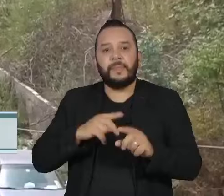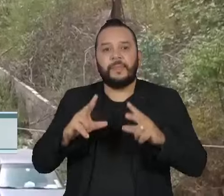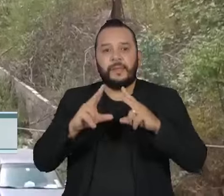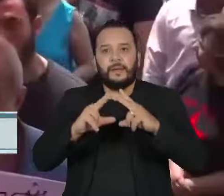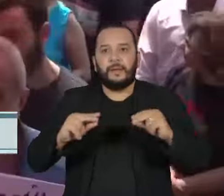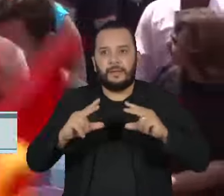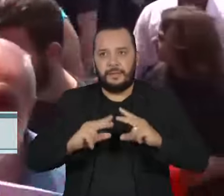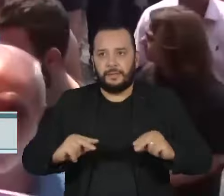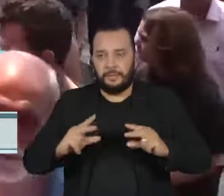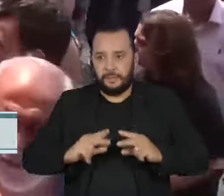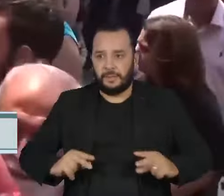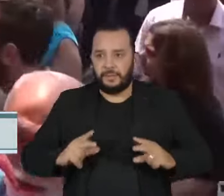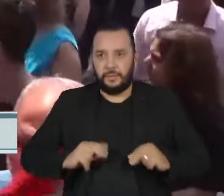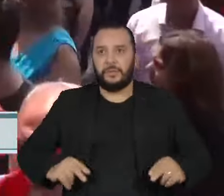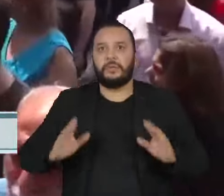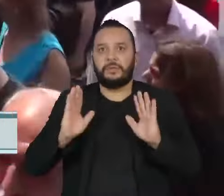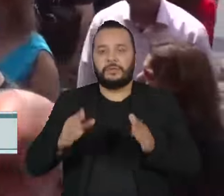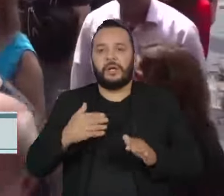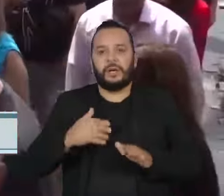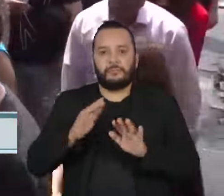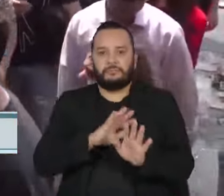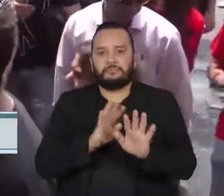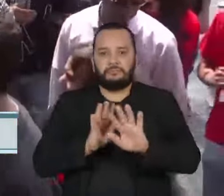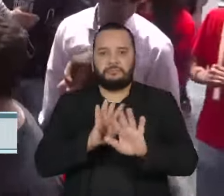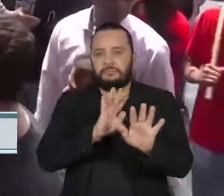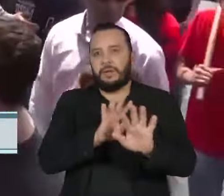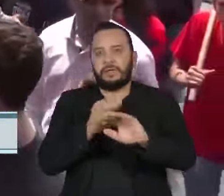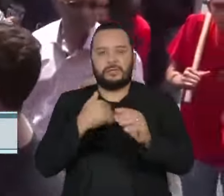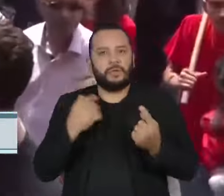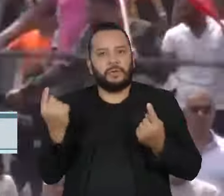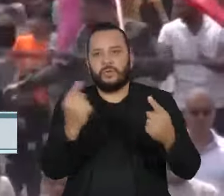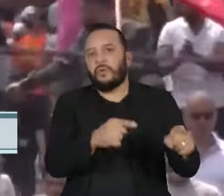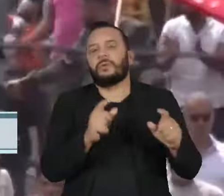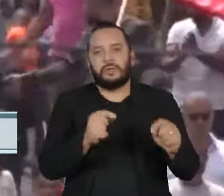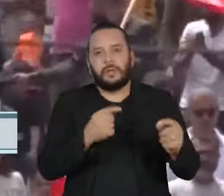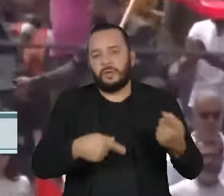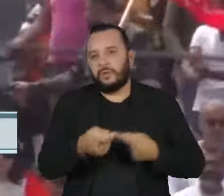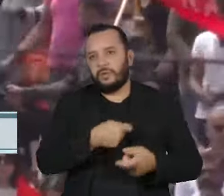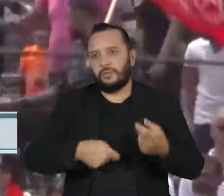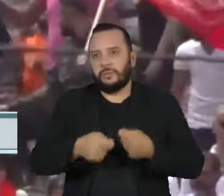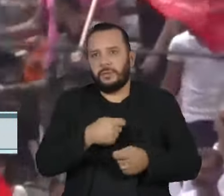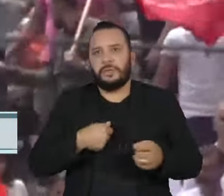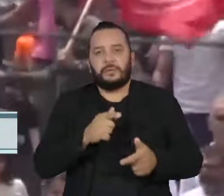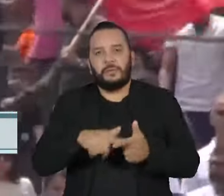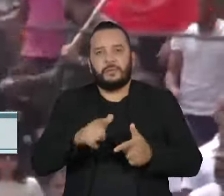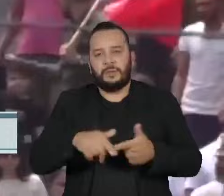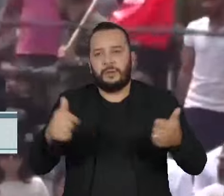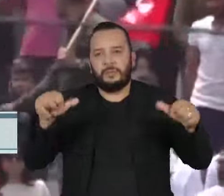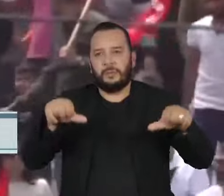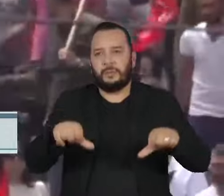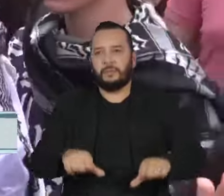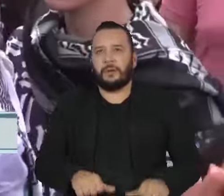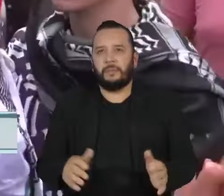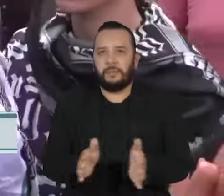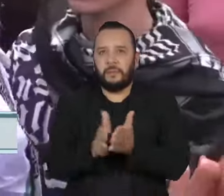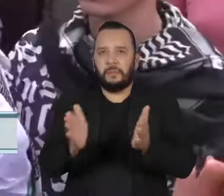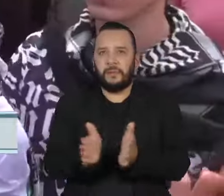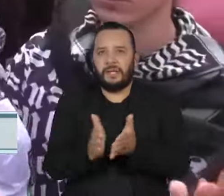se misturaram. A marcha foi contra a crise econômica que assola o país e que arrastou 75% das pessoas para a